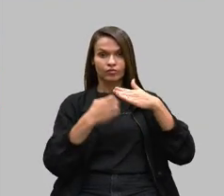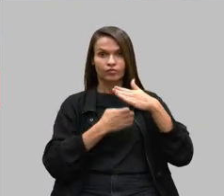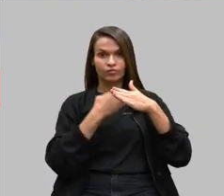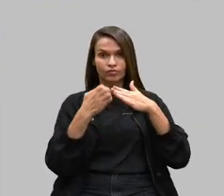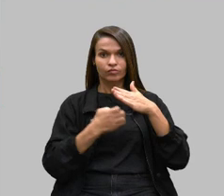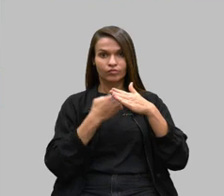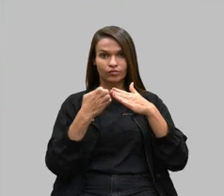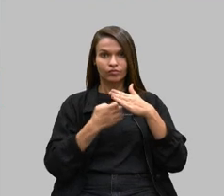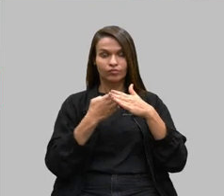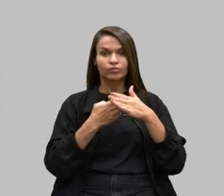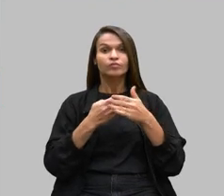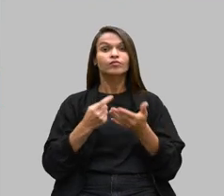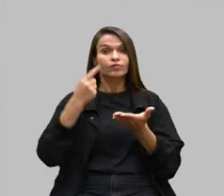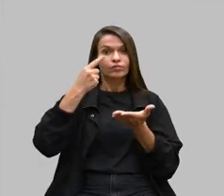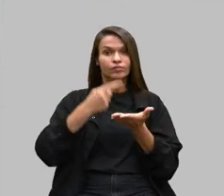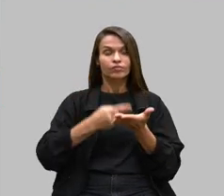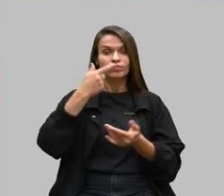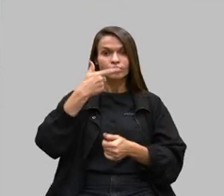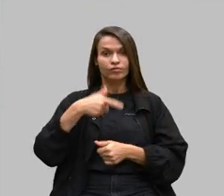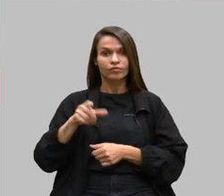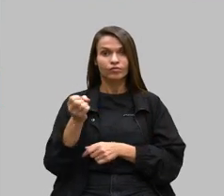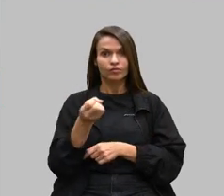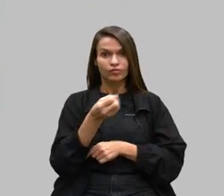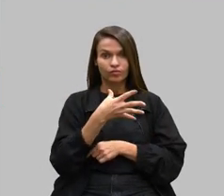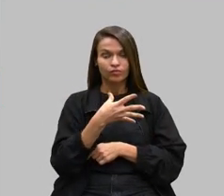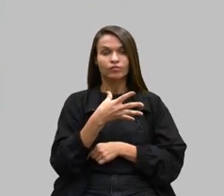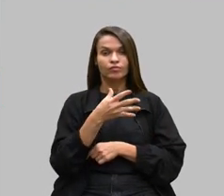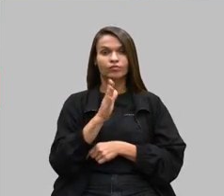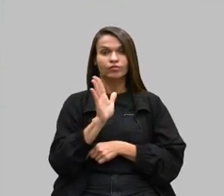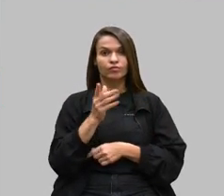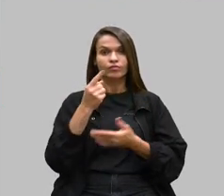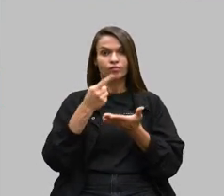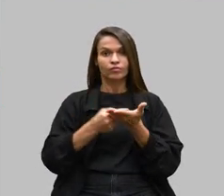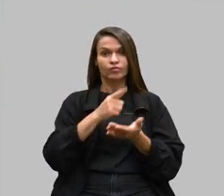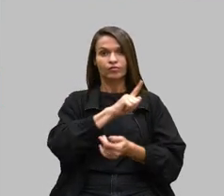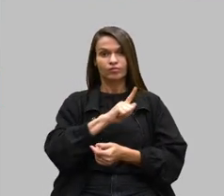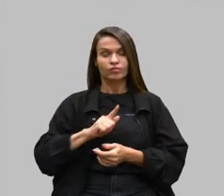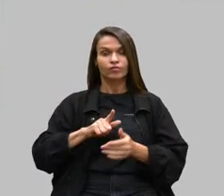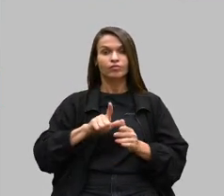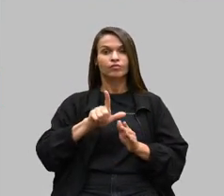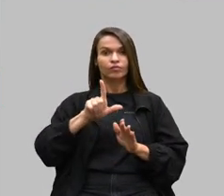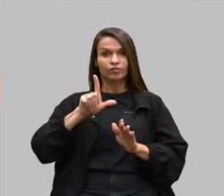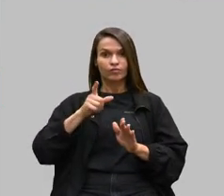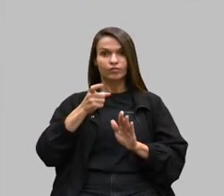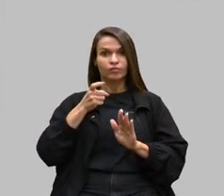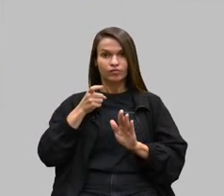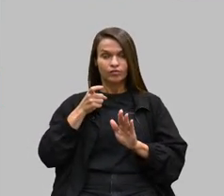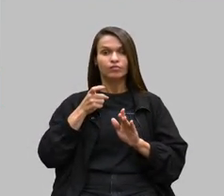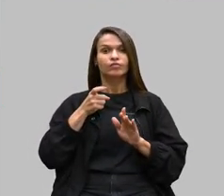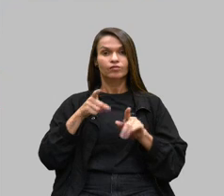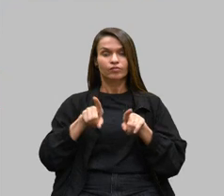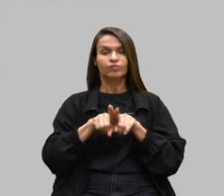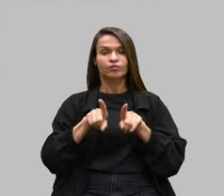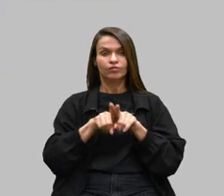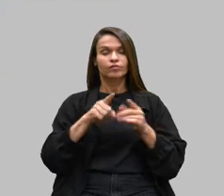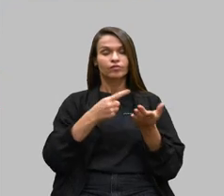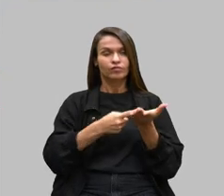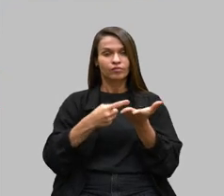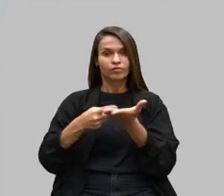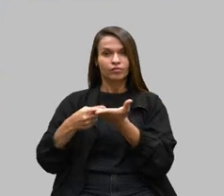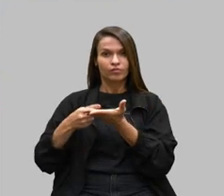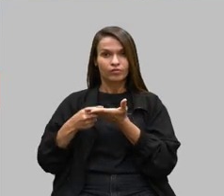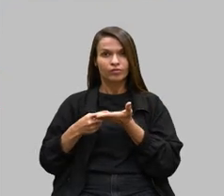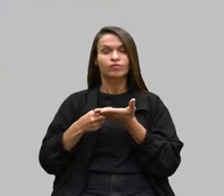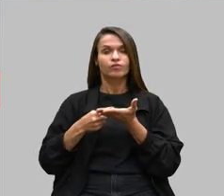para repactuar as renovações firmadas no governo anterior por considerar que esses acordos foram